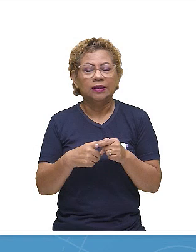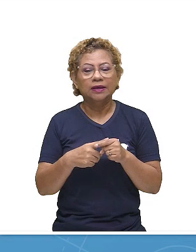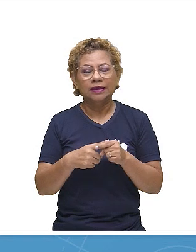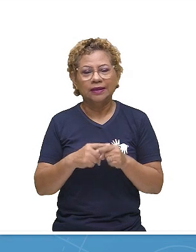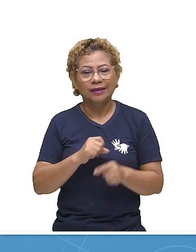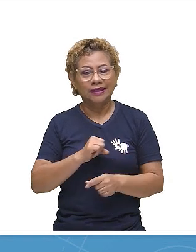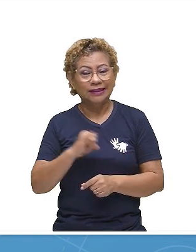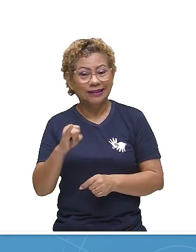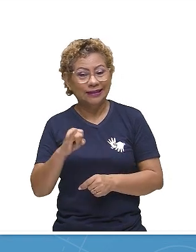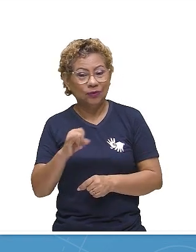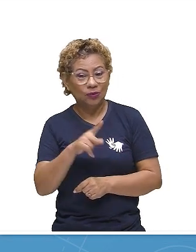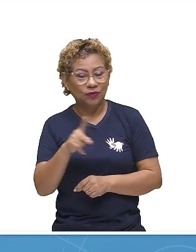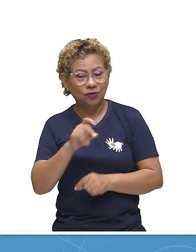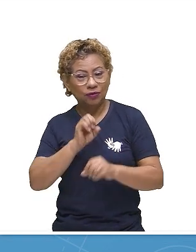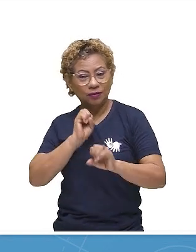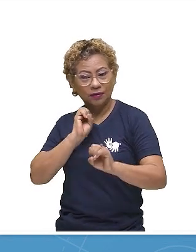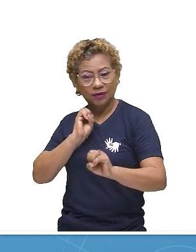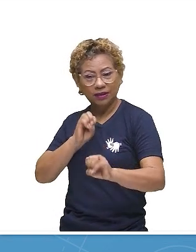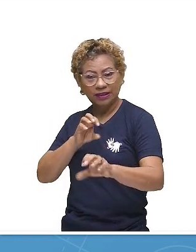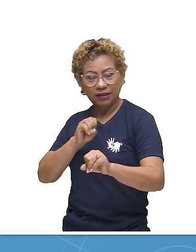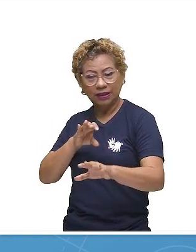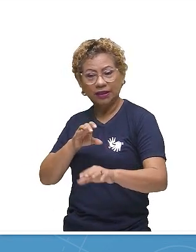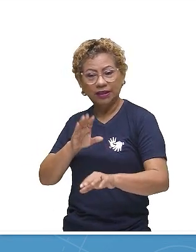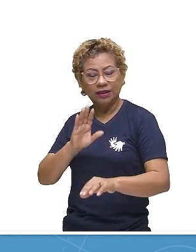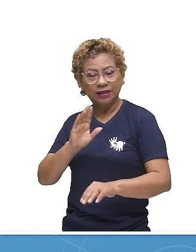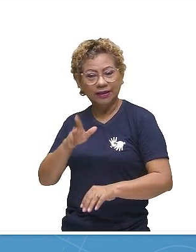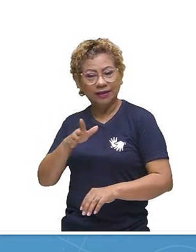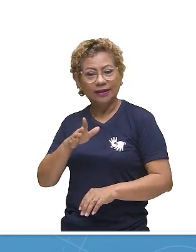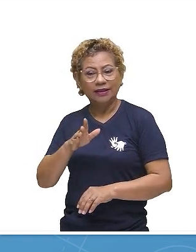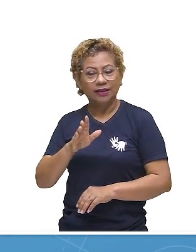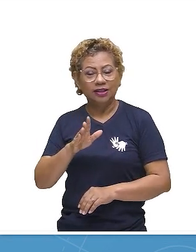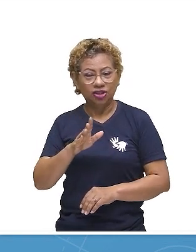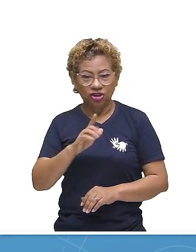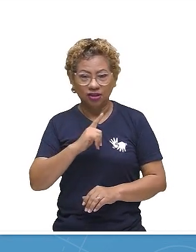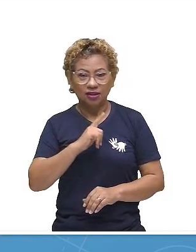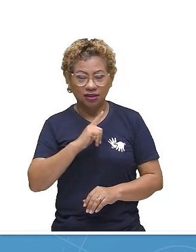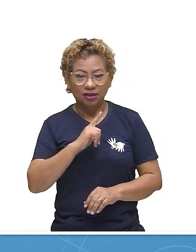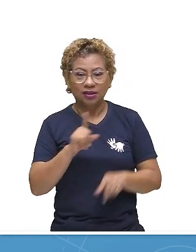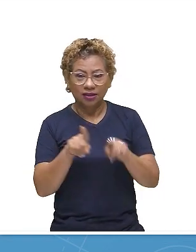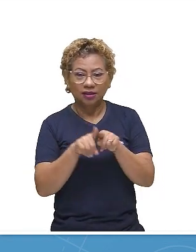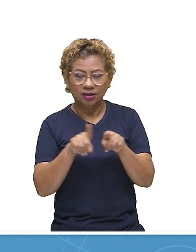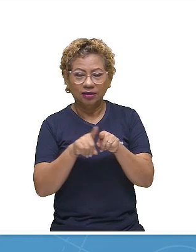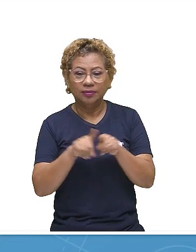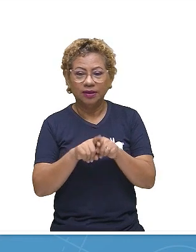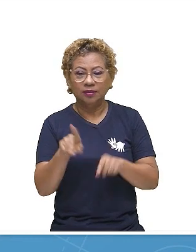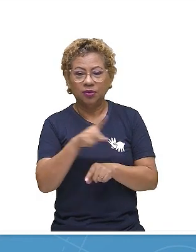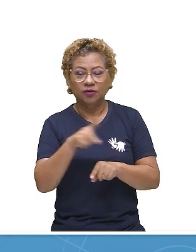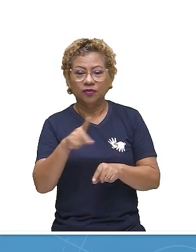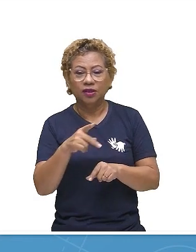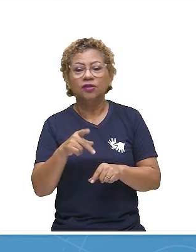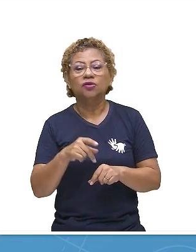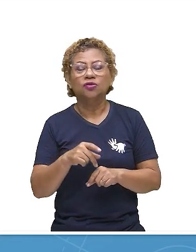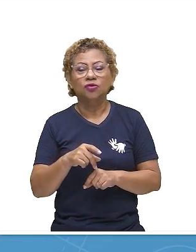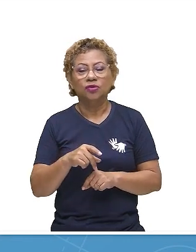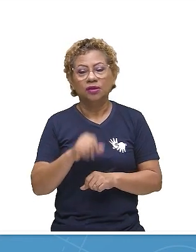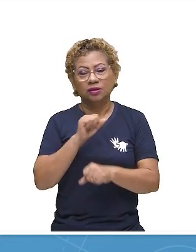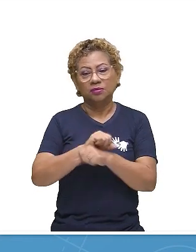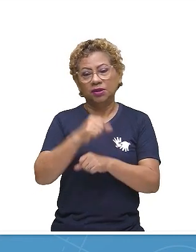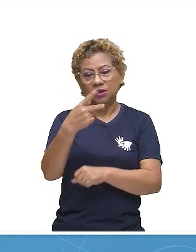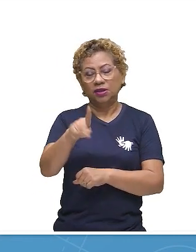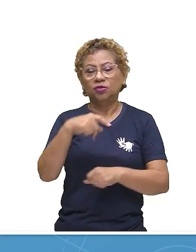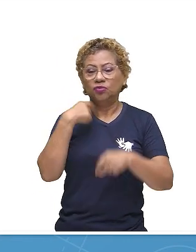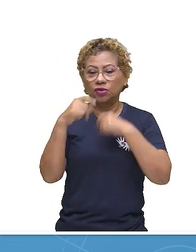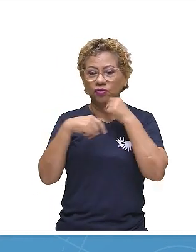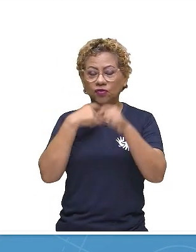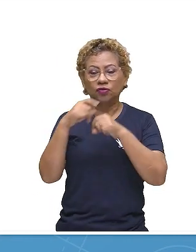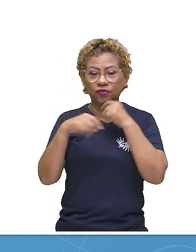estou ministrando, tem professores de matemática que estão à disposição do chat para esclarecer possíveis dúvidas. Então, eu peço aqui, aproveitando